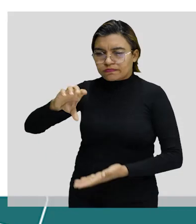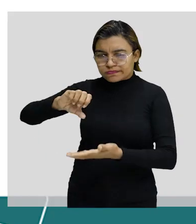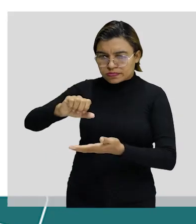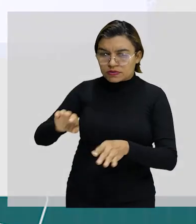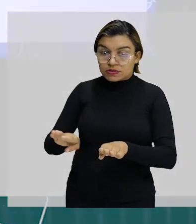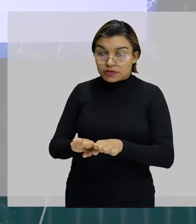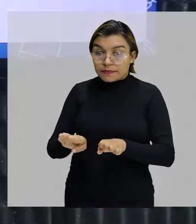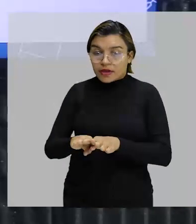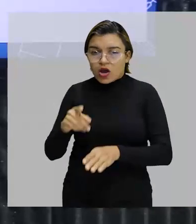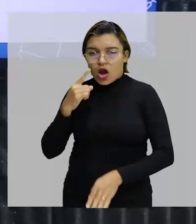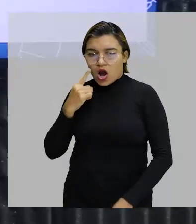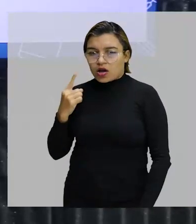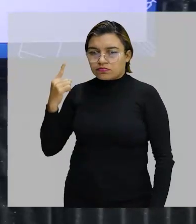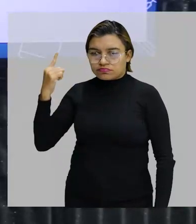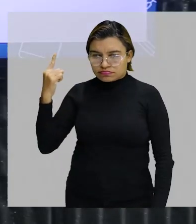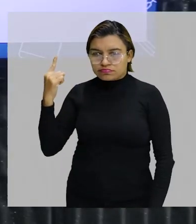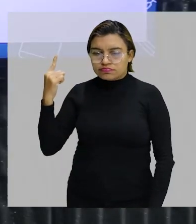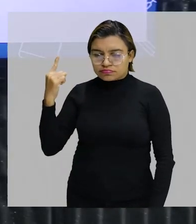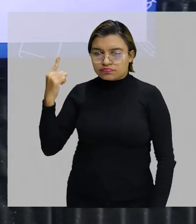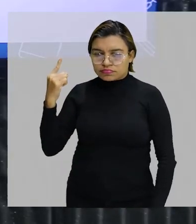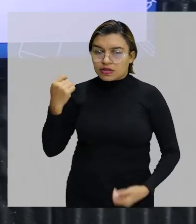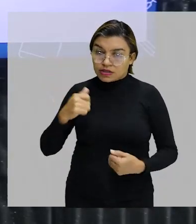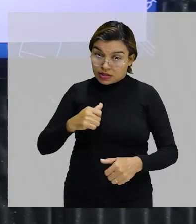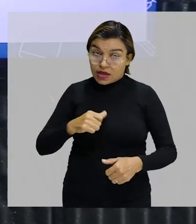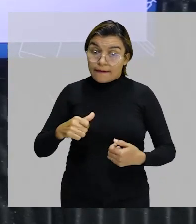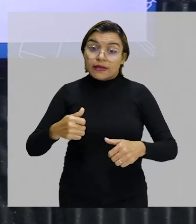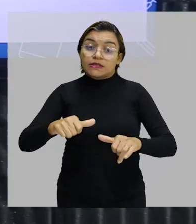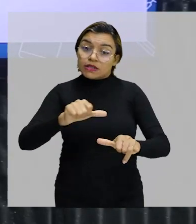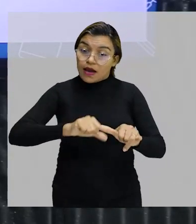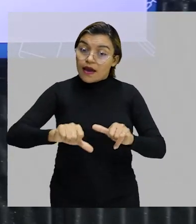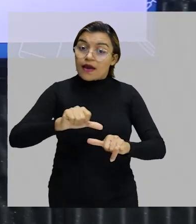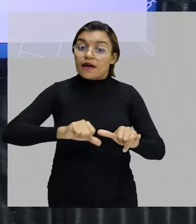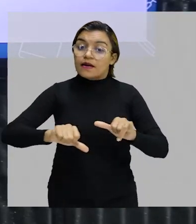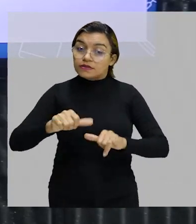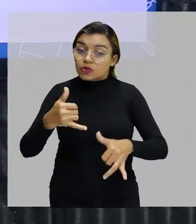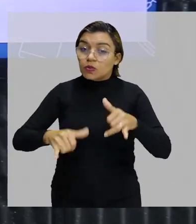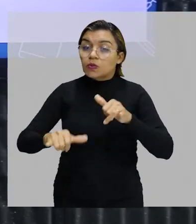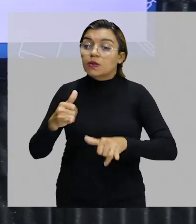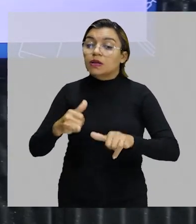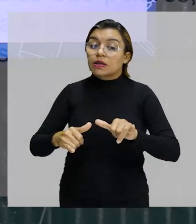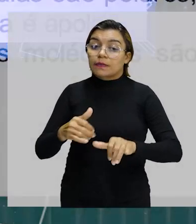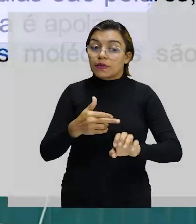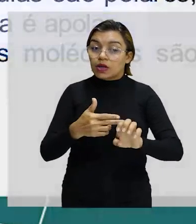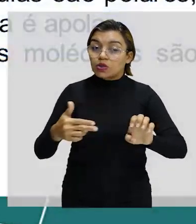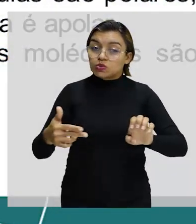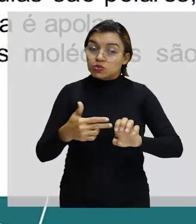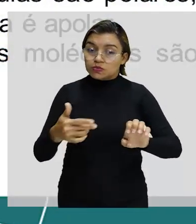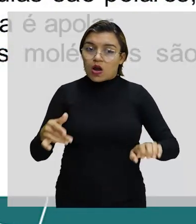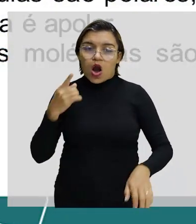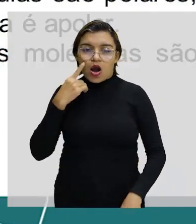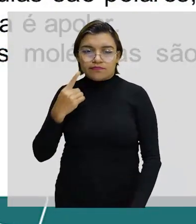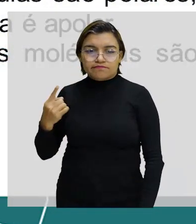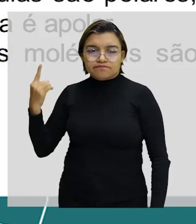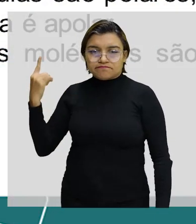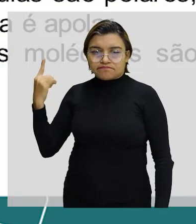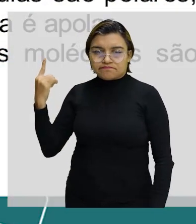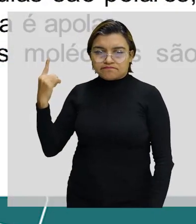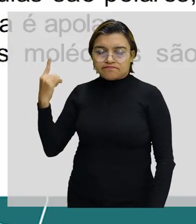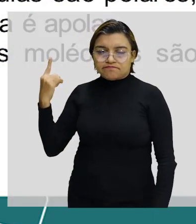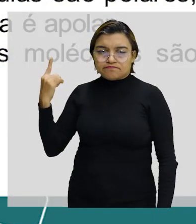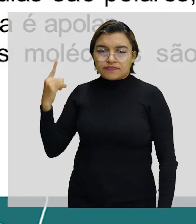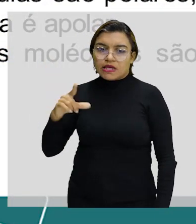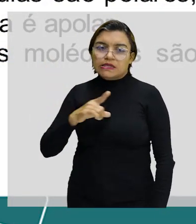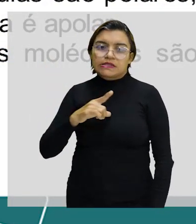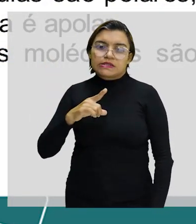ação química desses produtos, dado que suas moléculas possuem, olha só, aí nós vamos ter